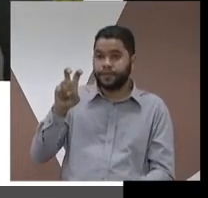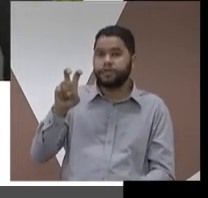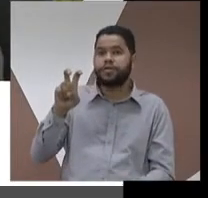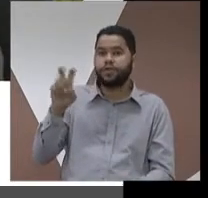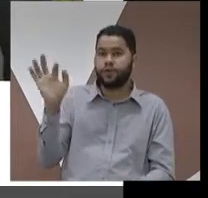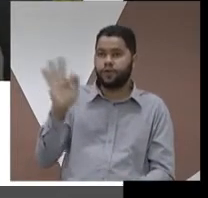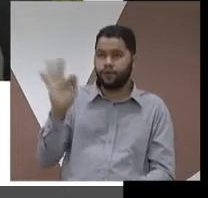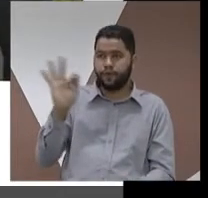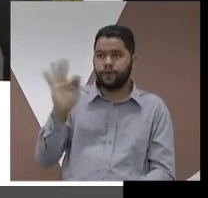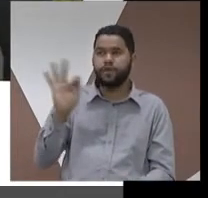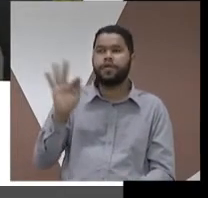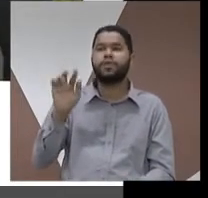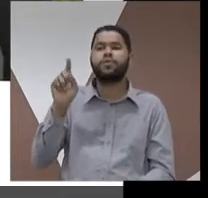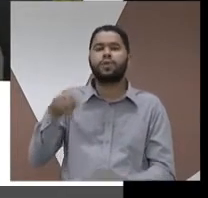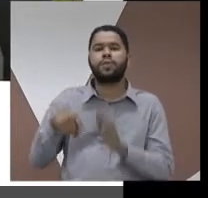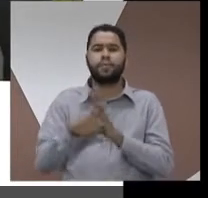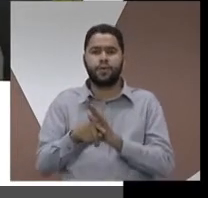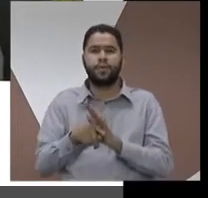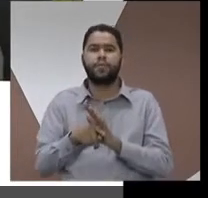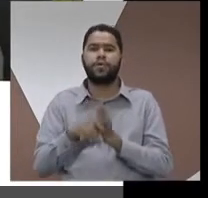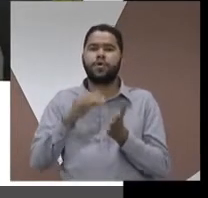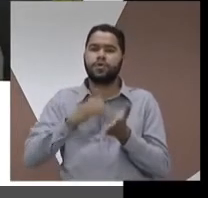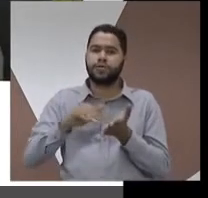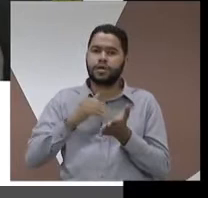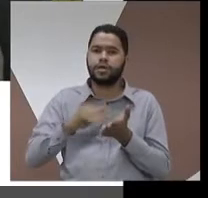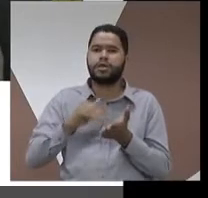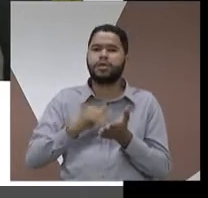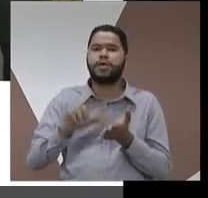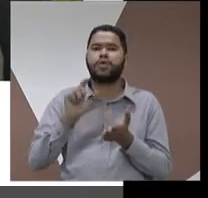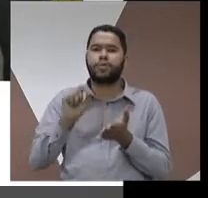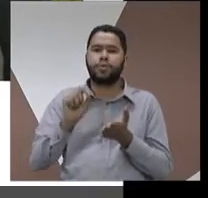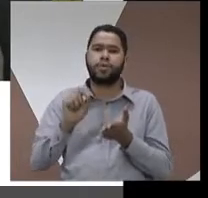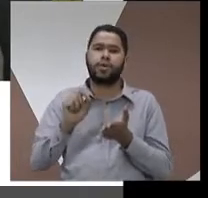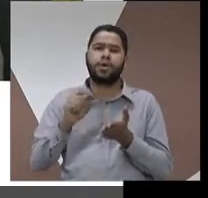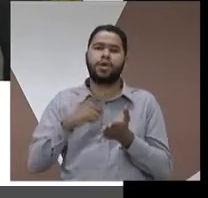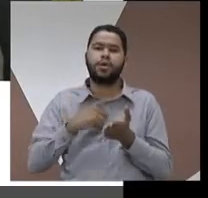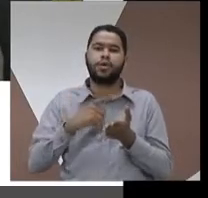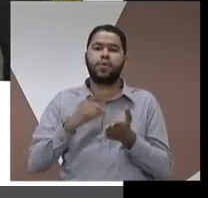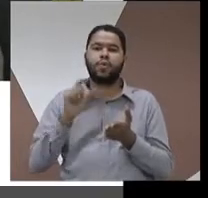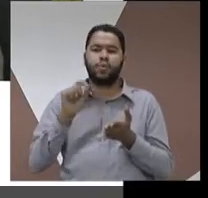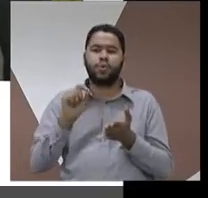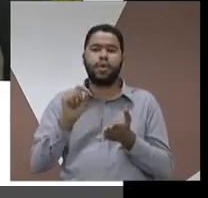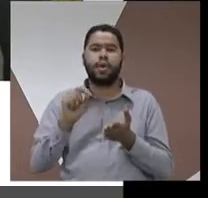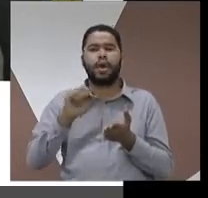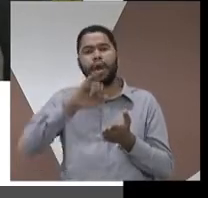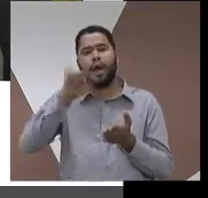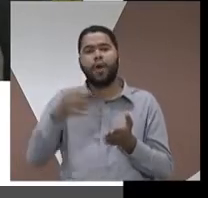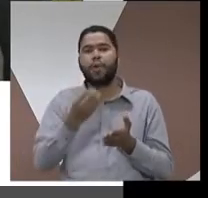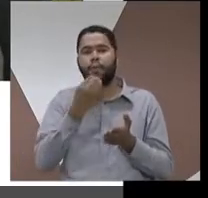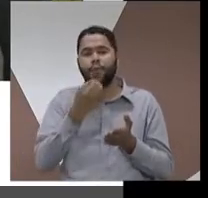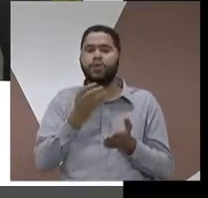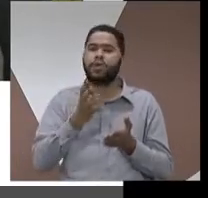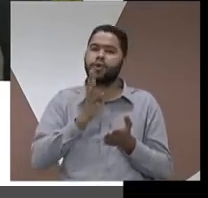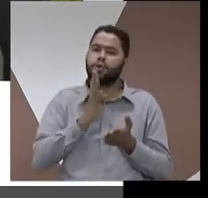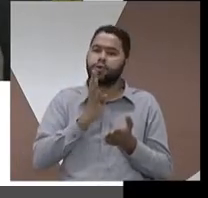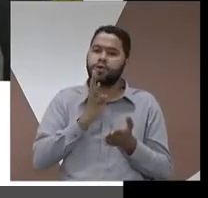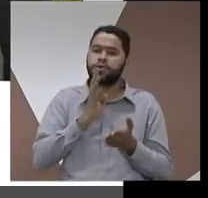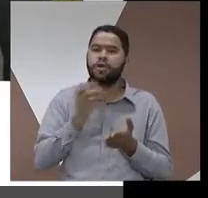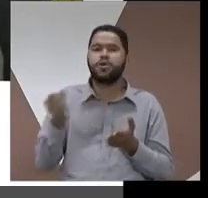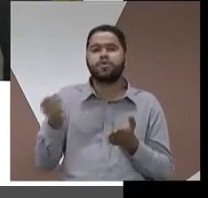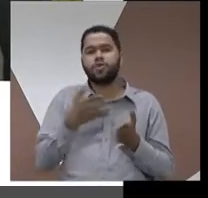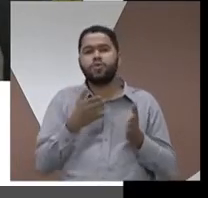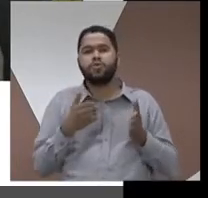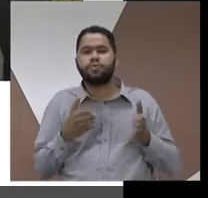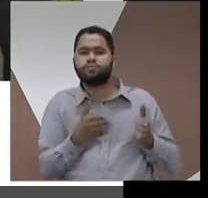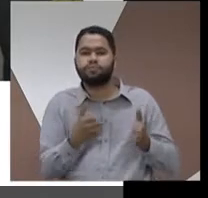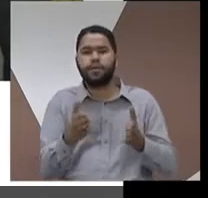25/2, o então secretário de Planejamento e eu estivemos com o prefeito Medioli e tivemos a oportunidade de conhecer esse novo traçado,